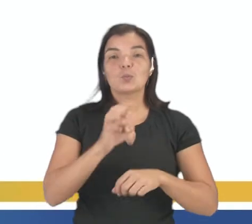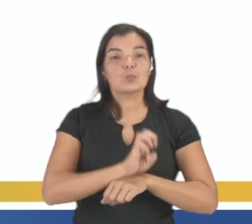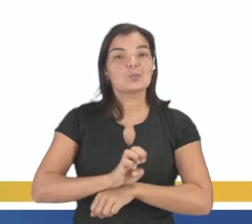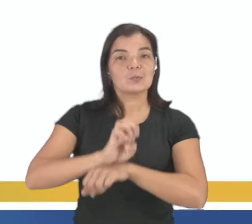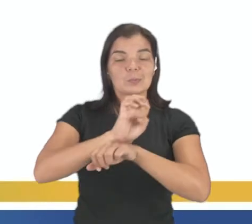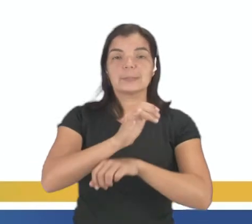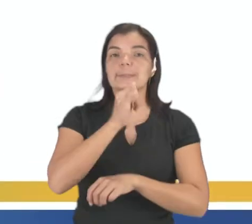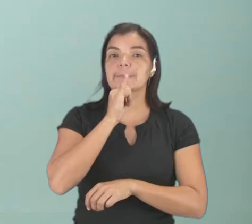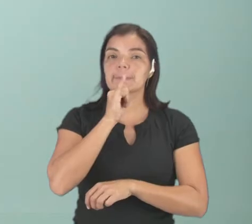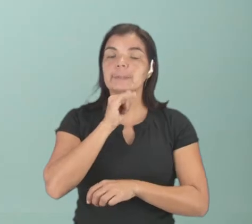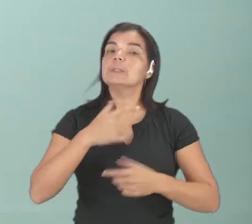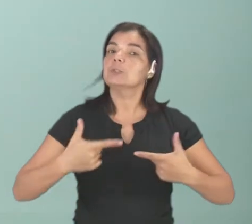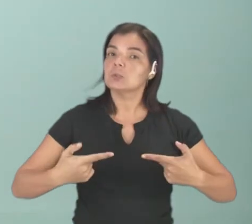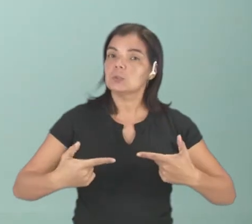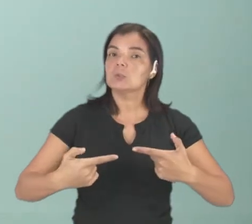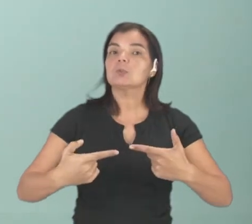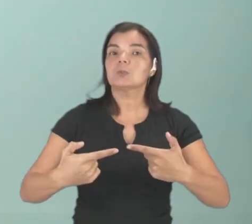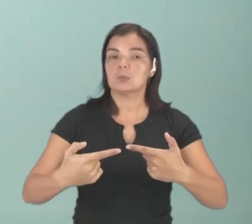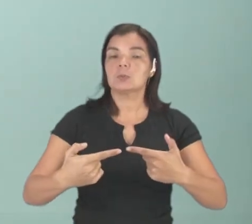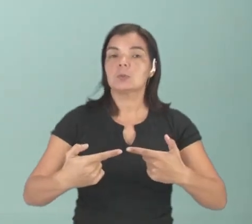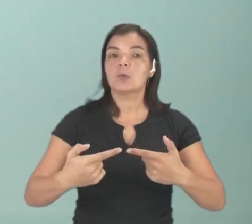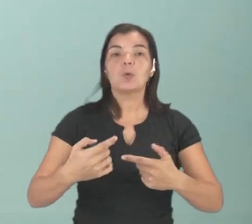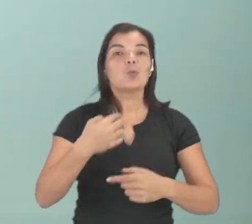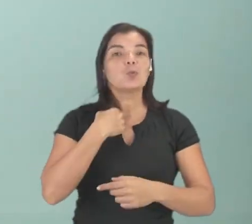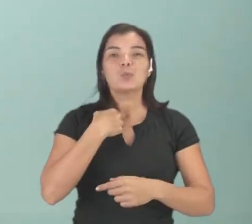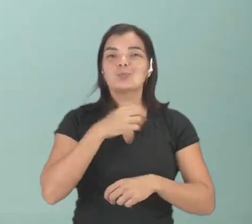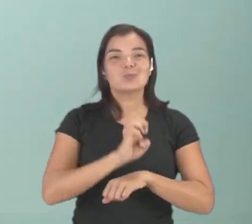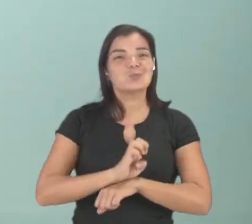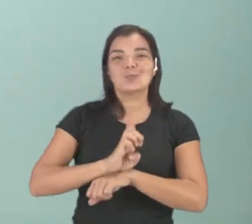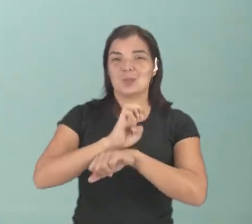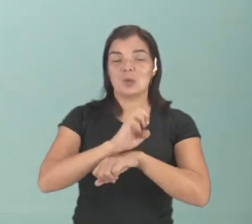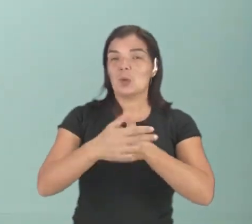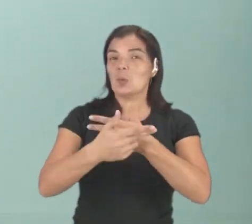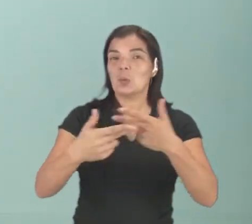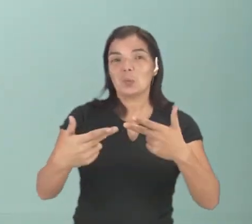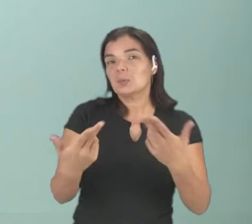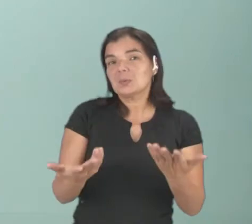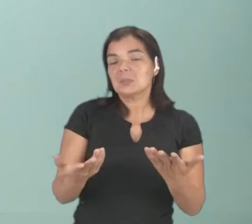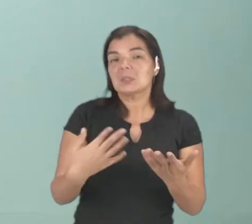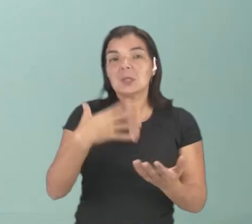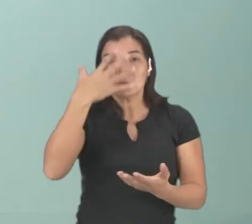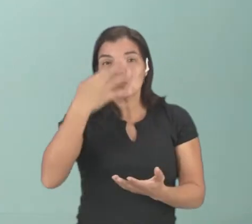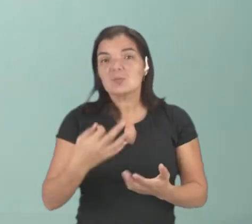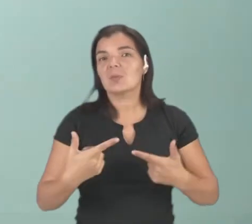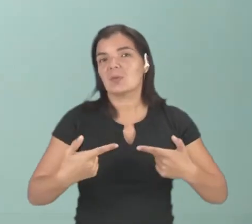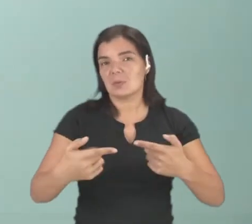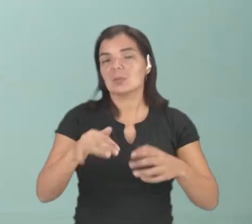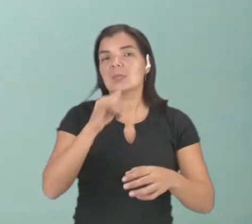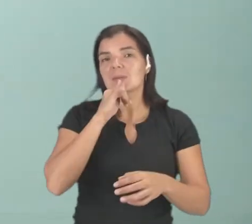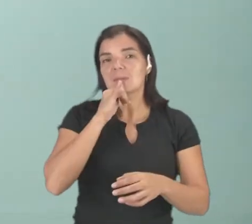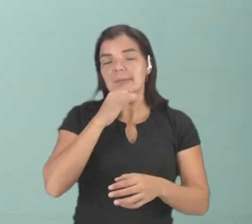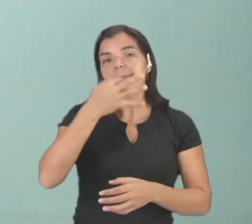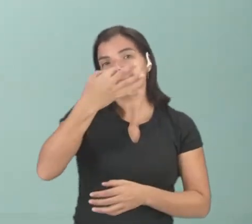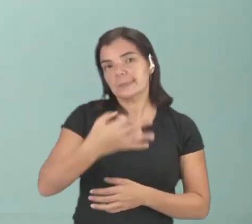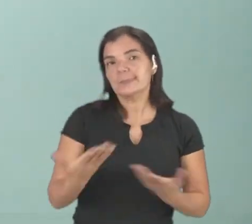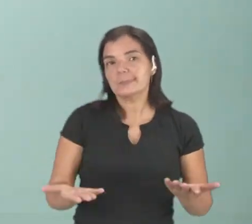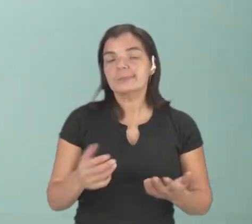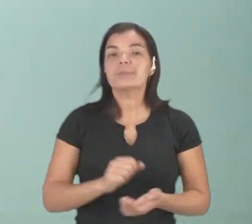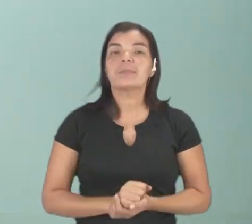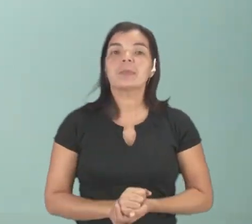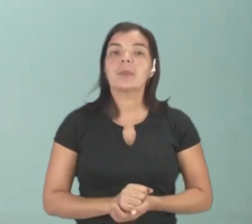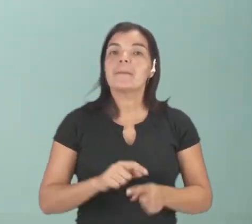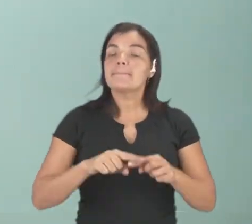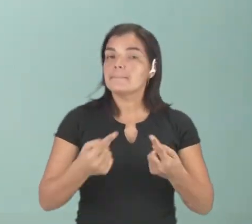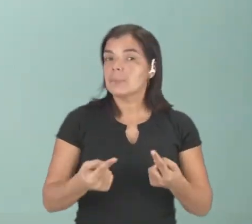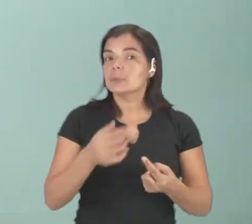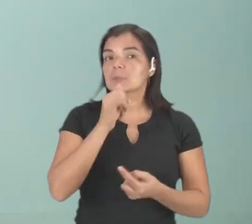Por exemplo, se eles estão em guerra, o Estado não poderia praticar coisas que não justificam a guerra, como se a guerra fosse justificável, né?